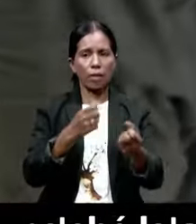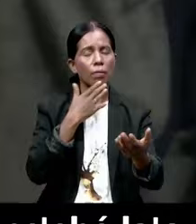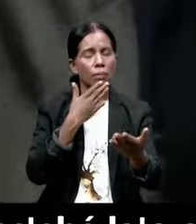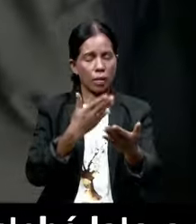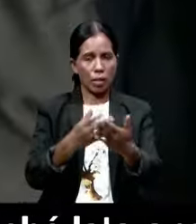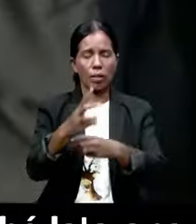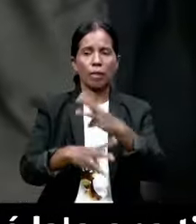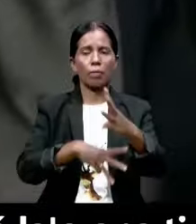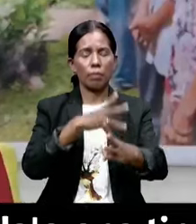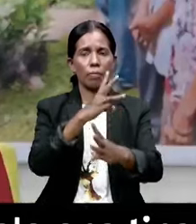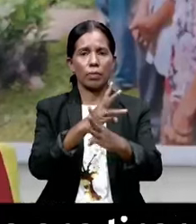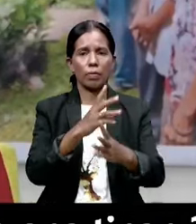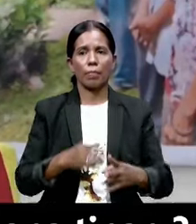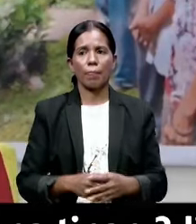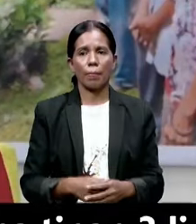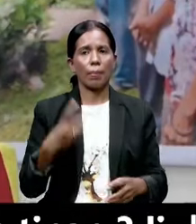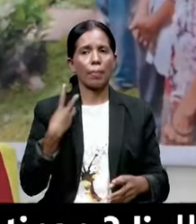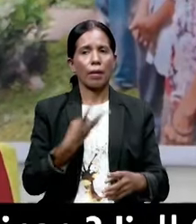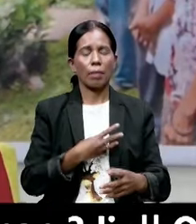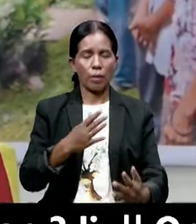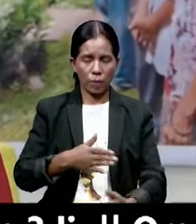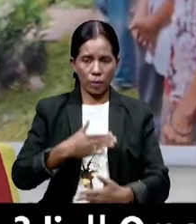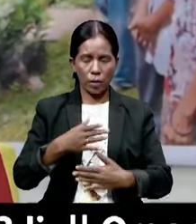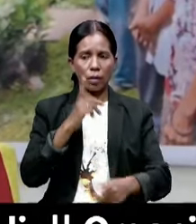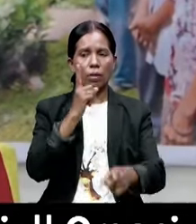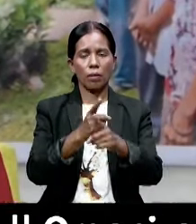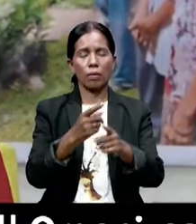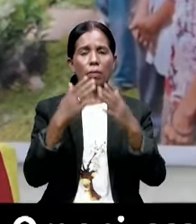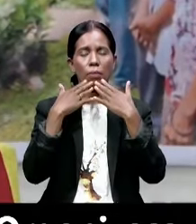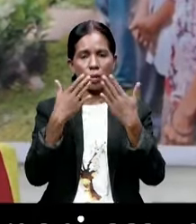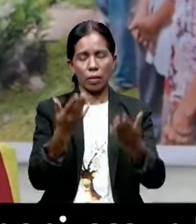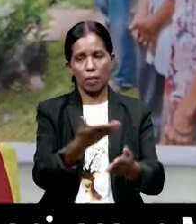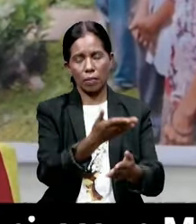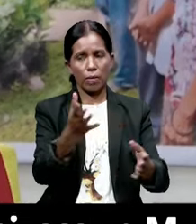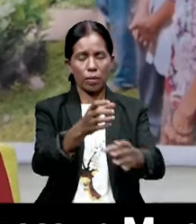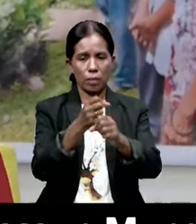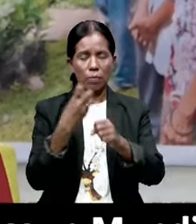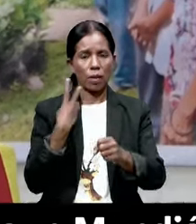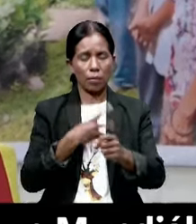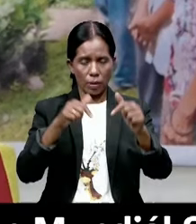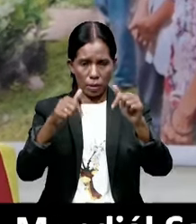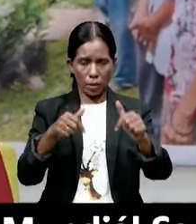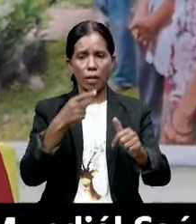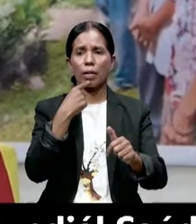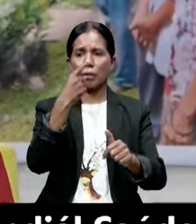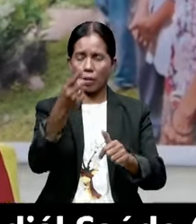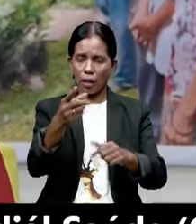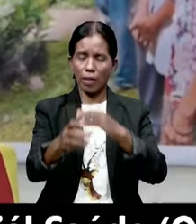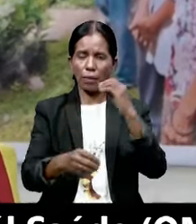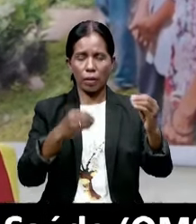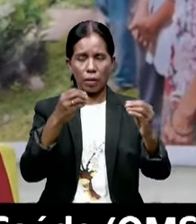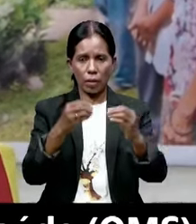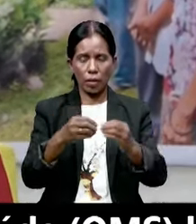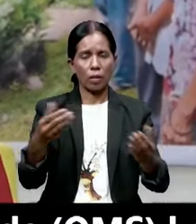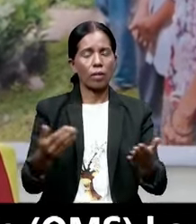Aquihamundo. Ami contente teves, agradeço a imi nebe o insim ami ihane. Ihane ato hatete katak durante ne